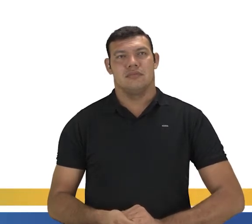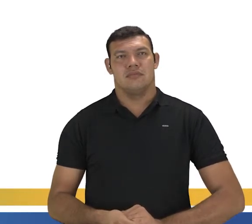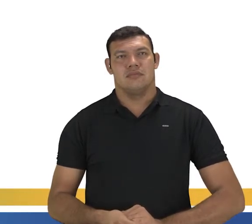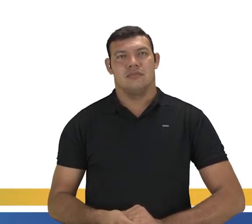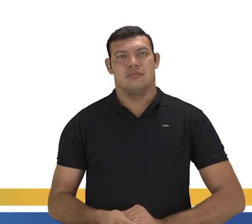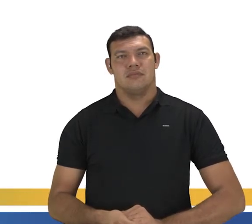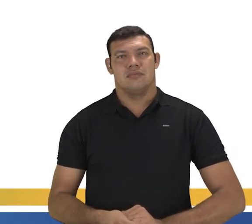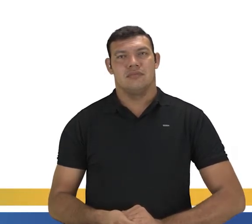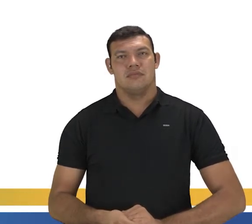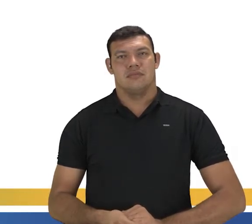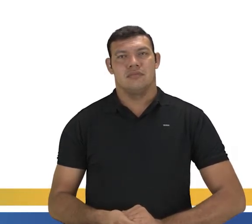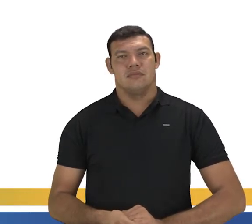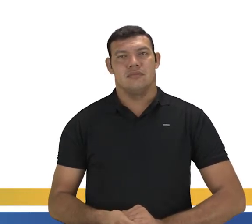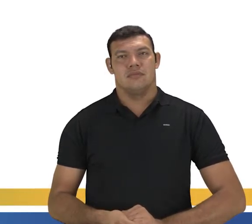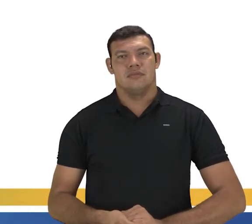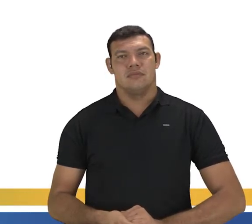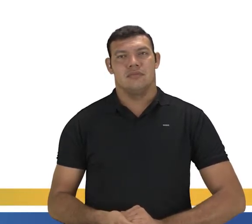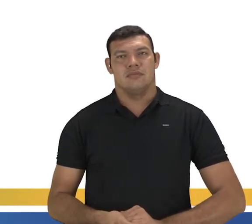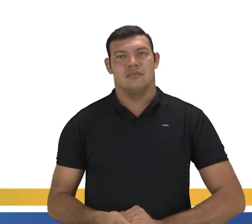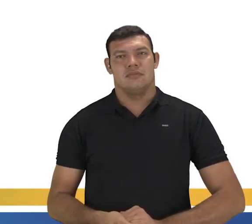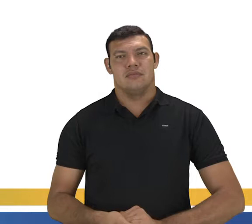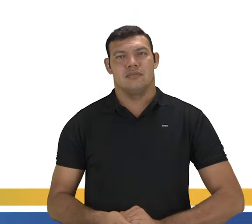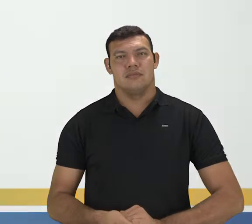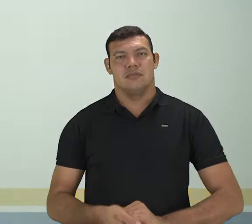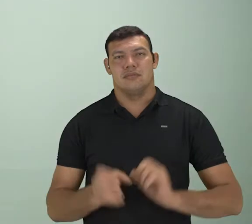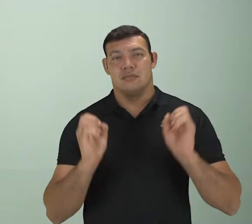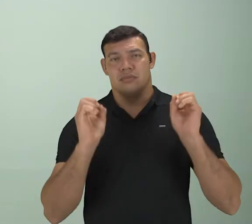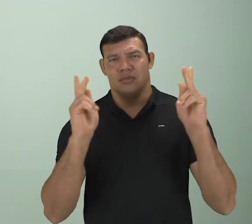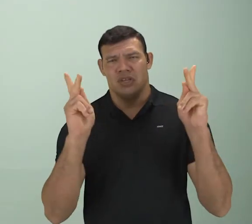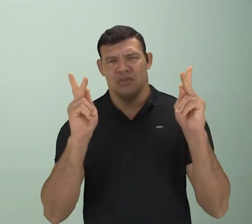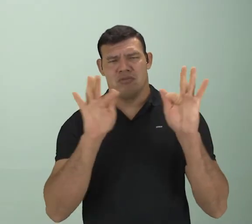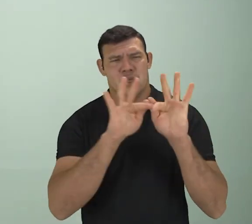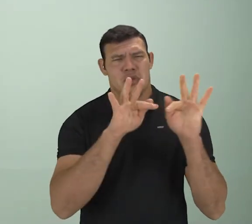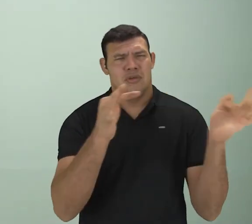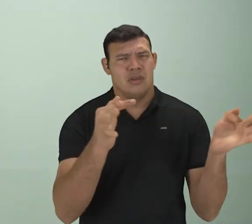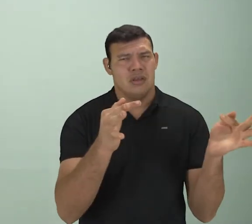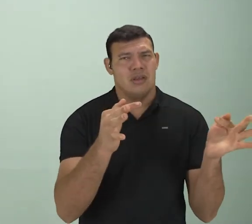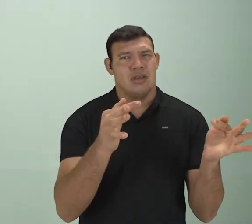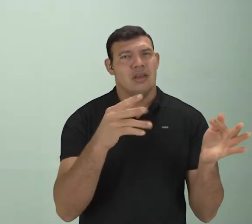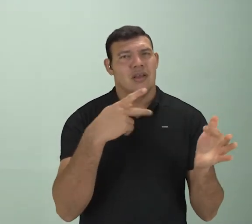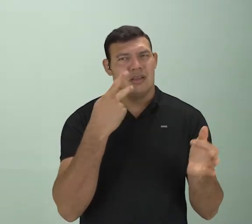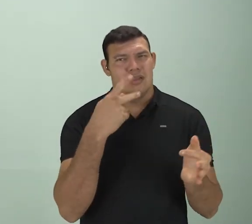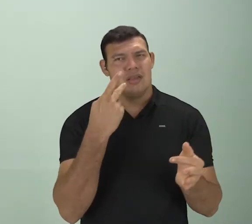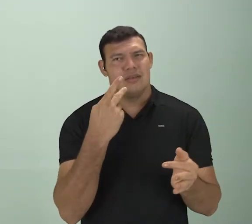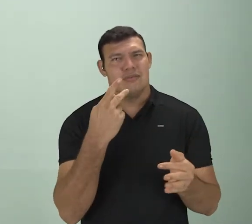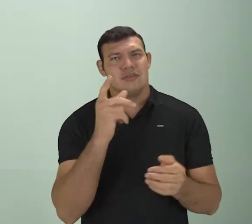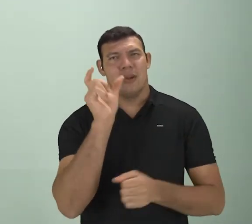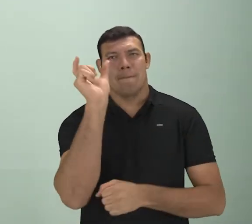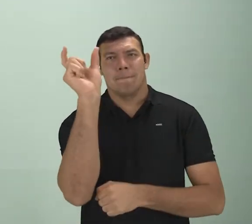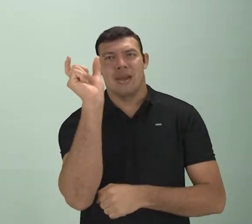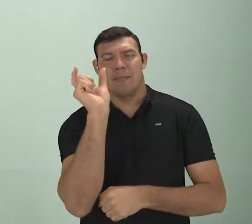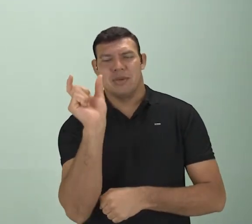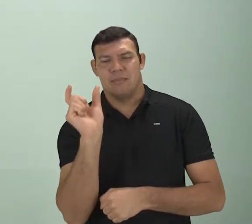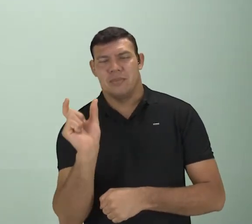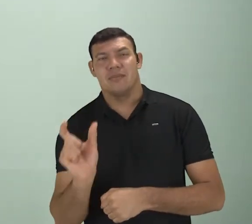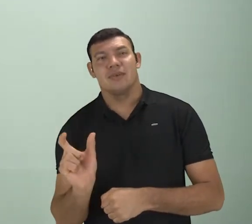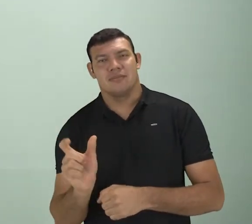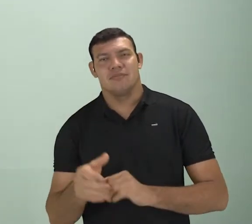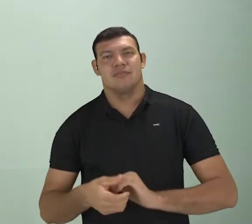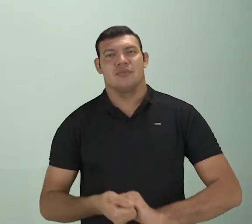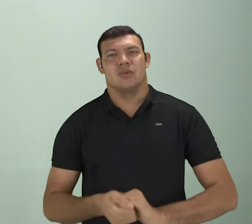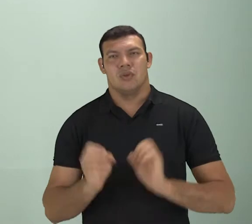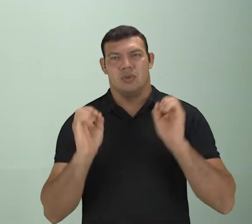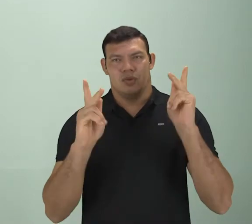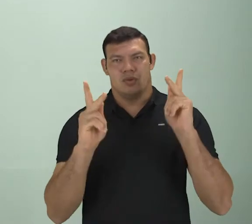heart and head of the house can bem simples lembra a pronúncia red red